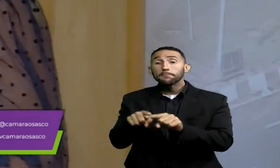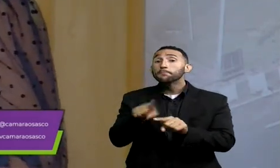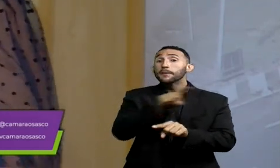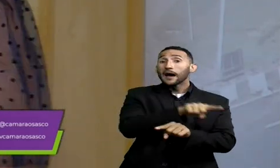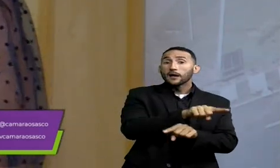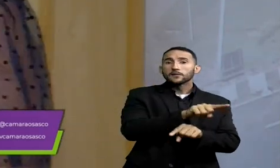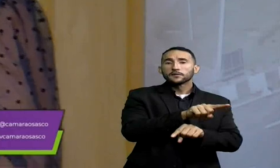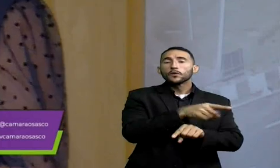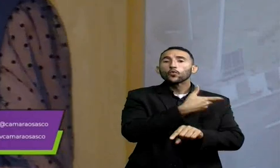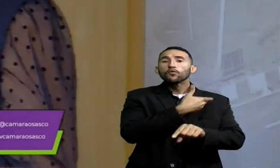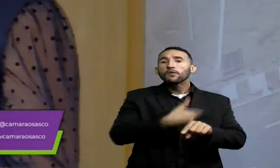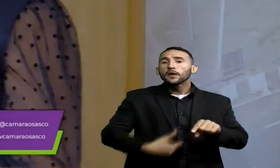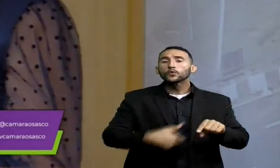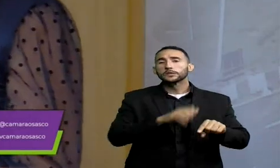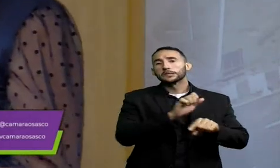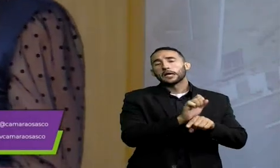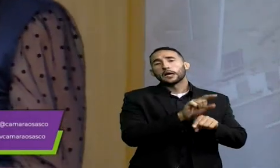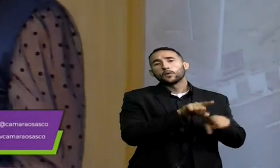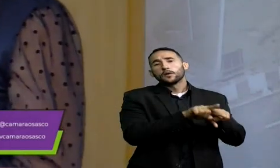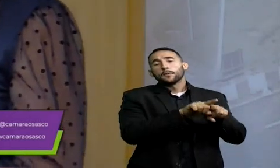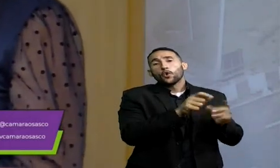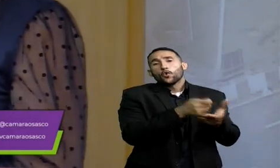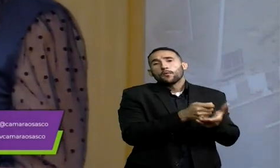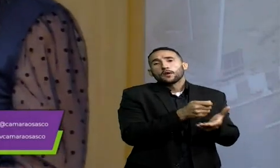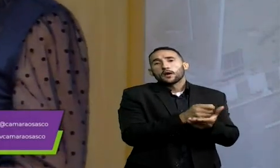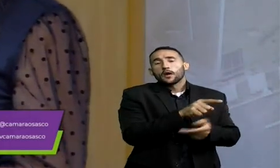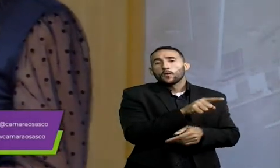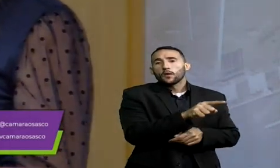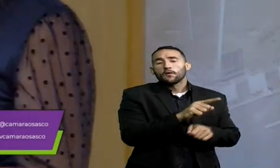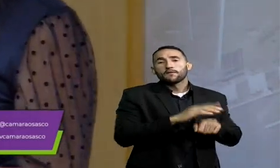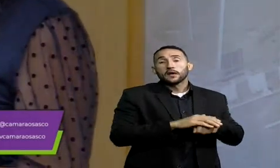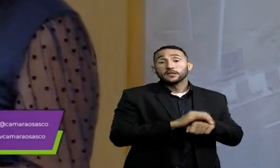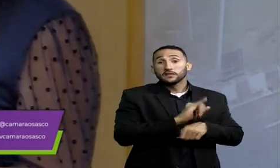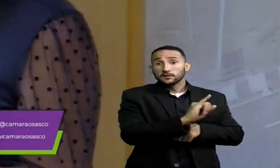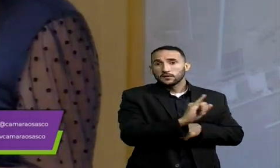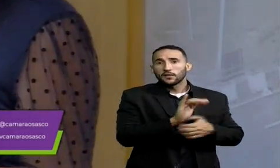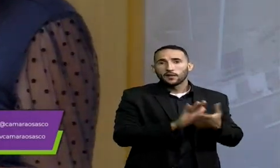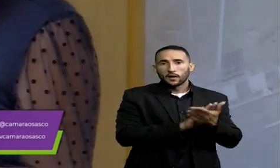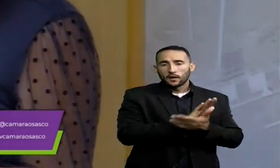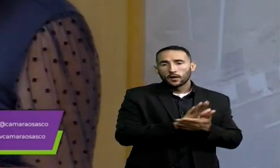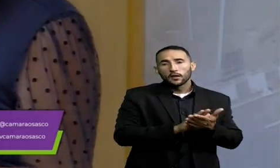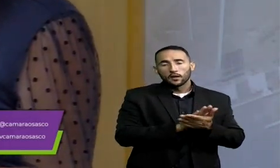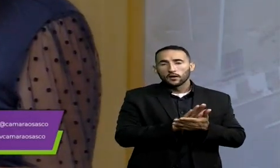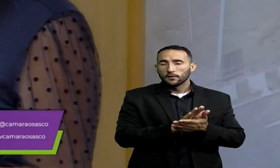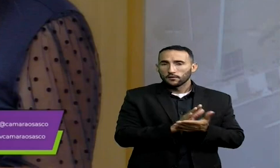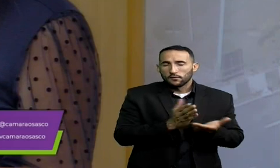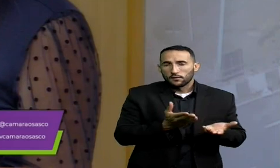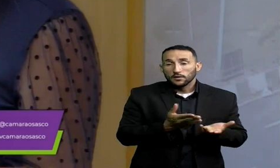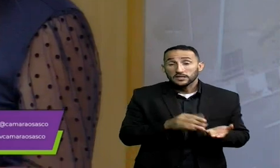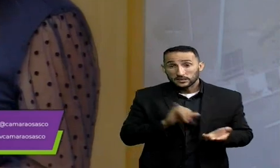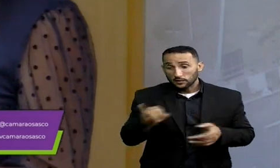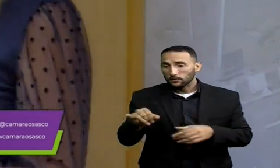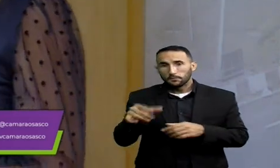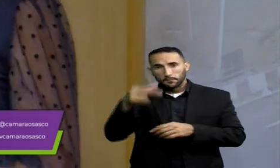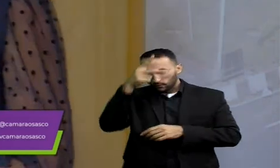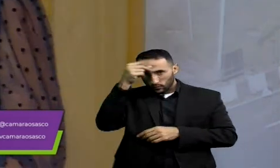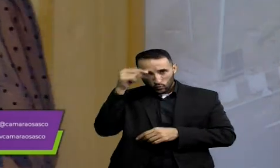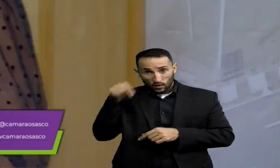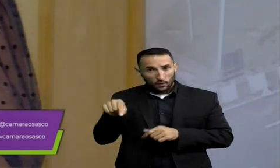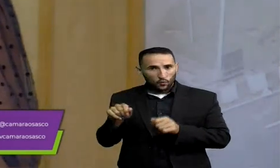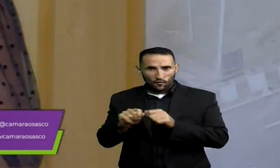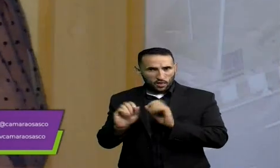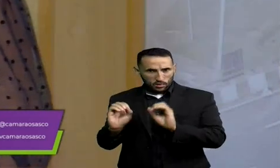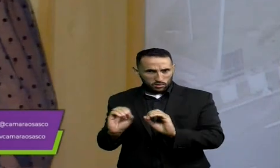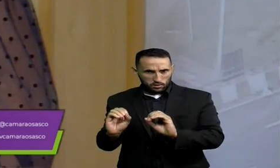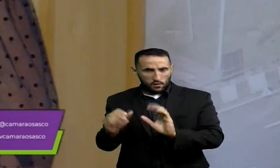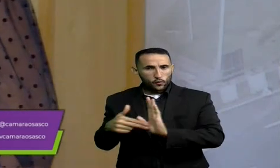também tem os deveres que é onde o o município não faz é encaminhado para o estado nós temos que se unir